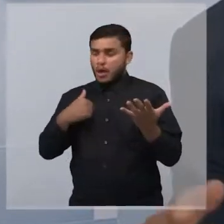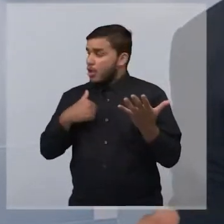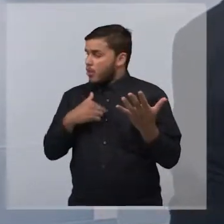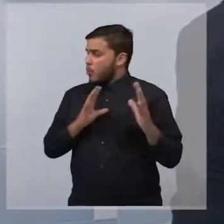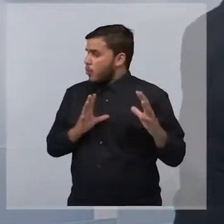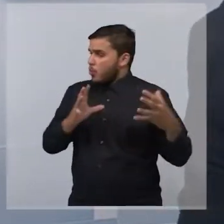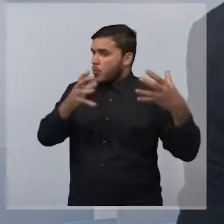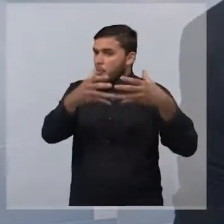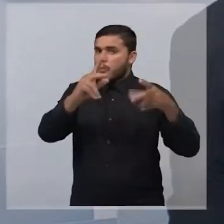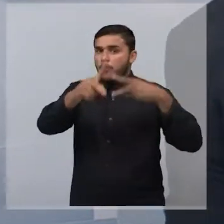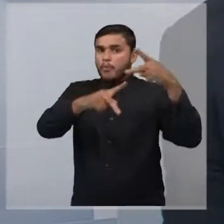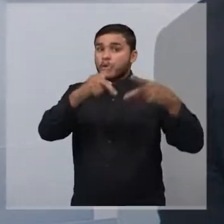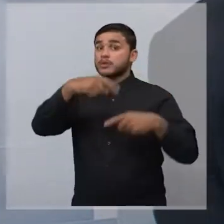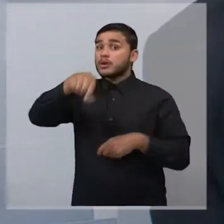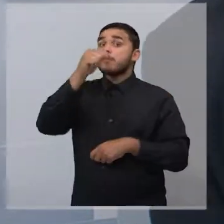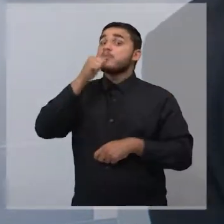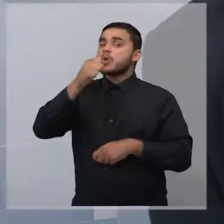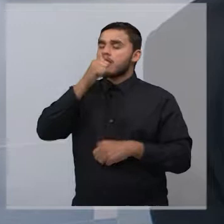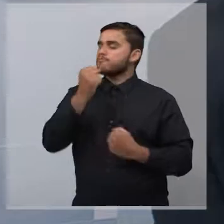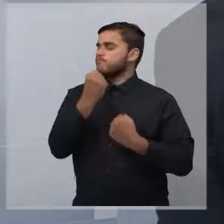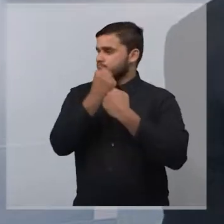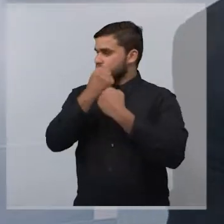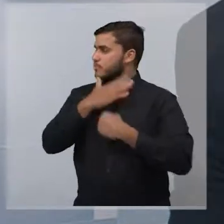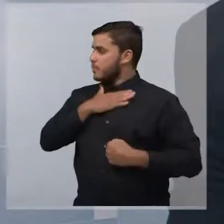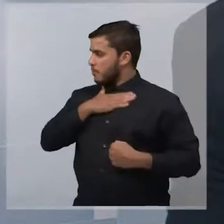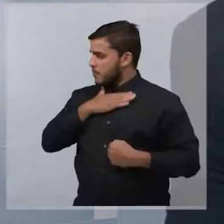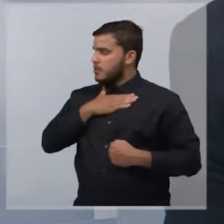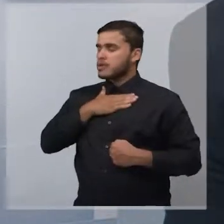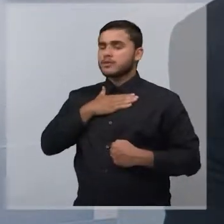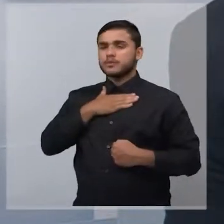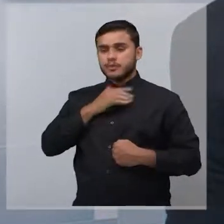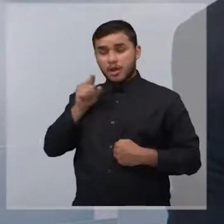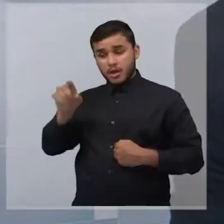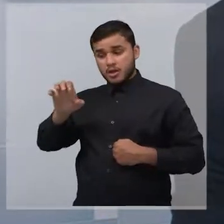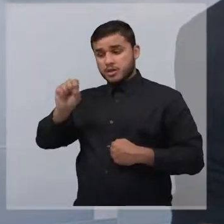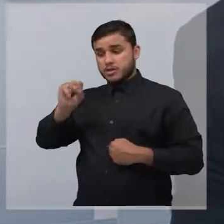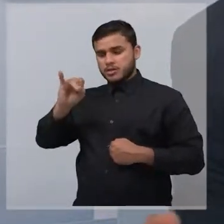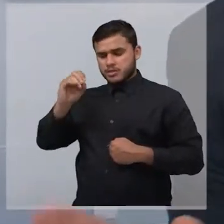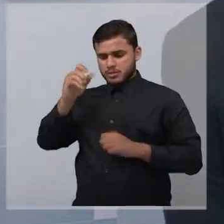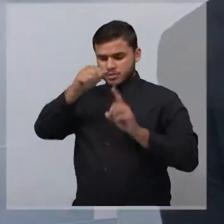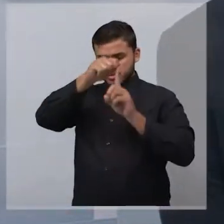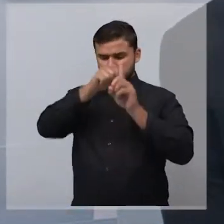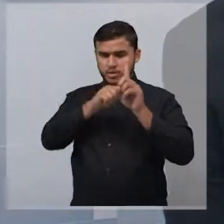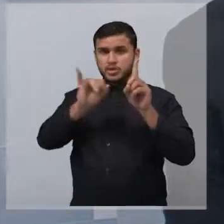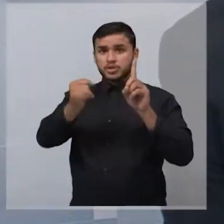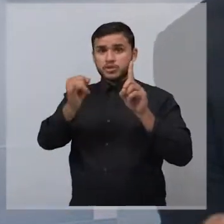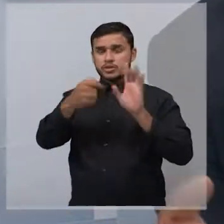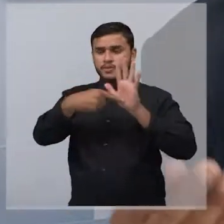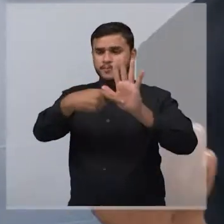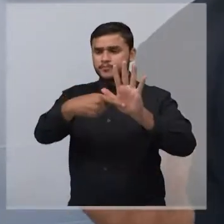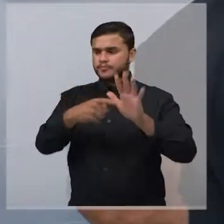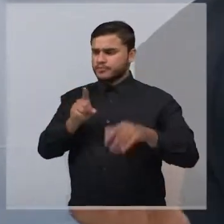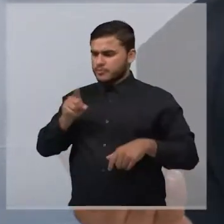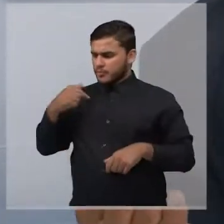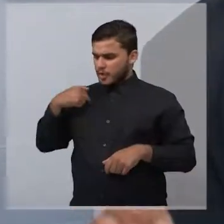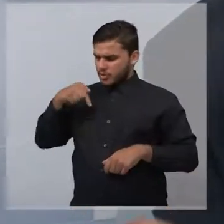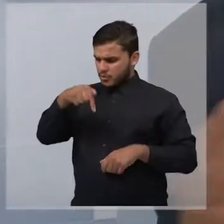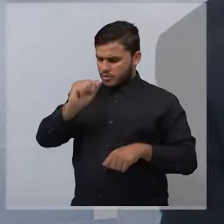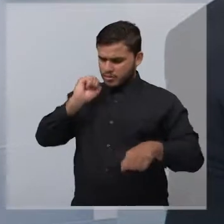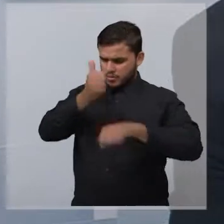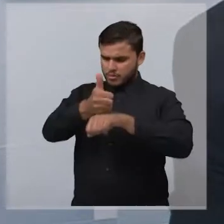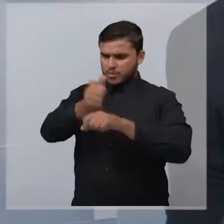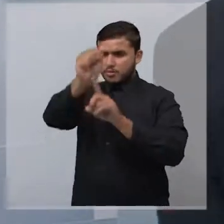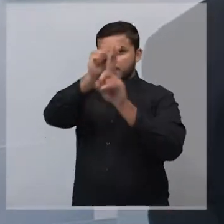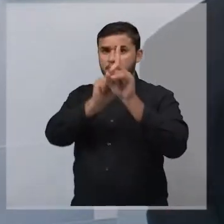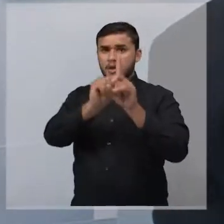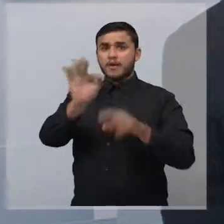que tem relação com o meu mandato, é o movimento de mulheres. O vereador Ézio apresentou dele em janeiro, eu só cheguei aqui